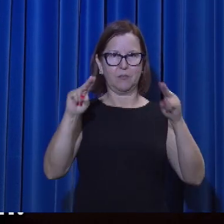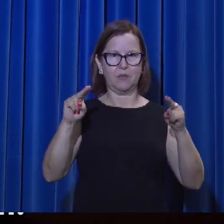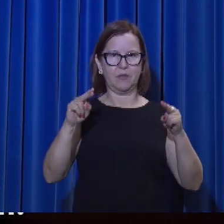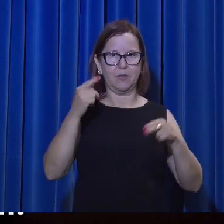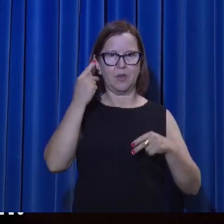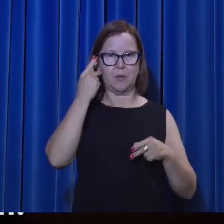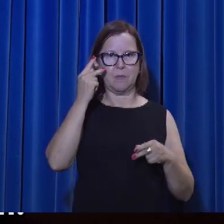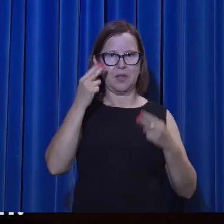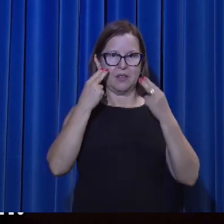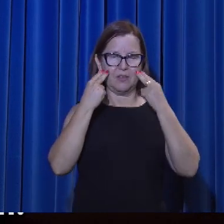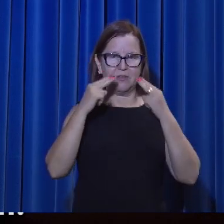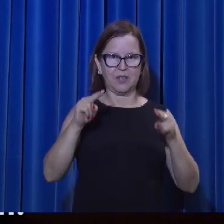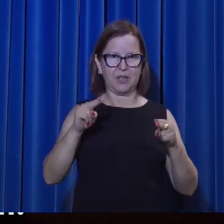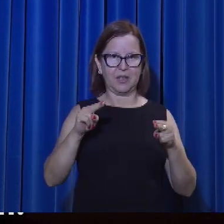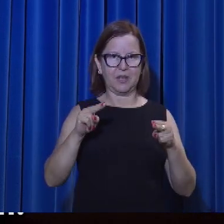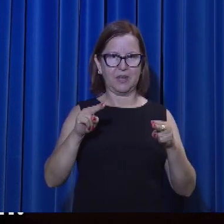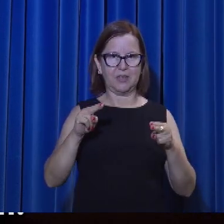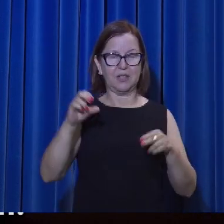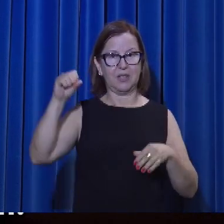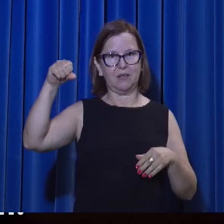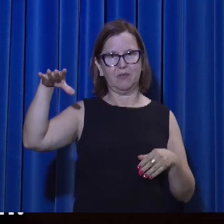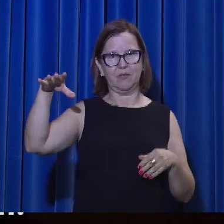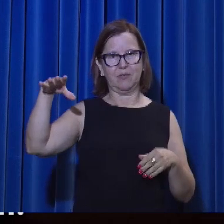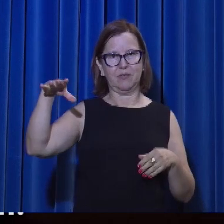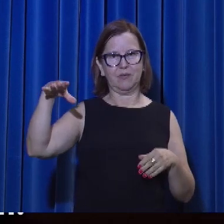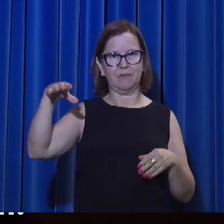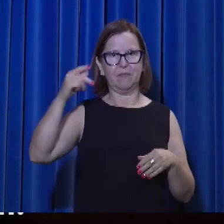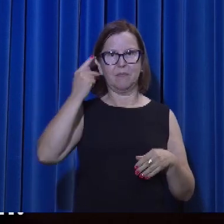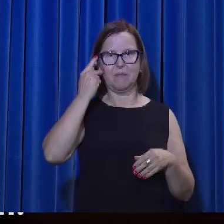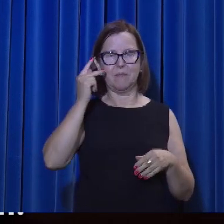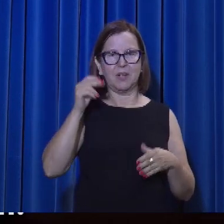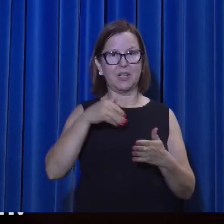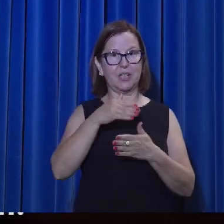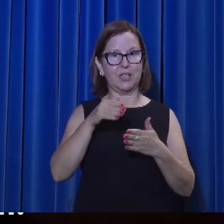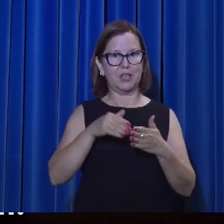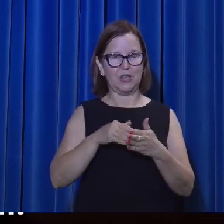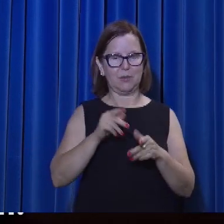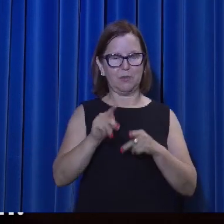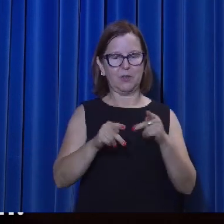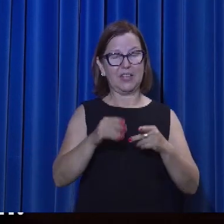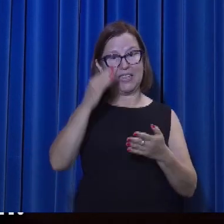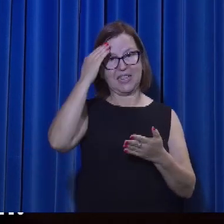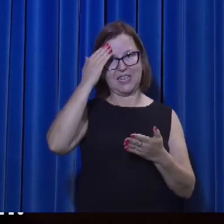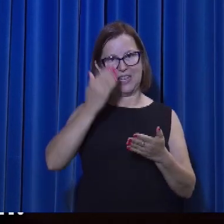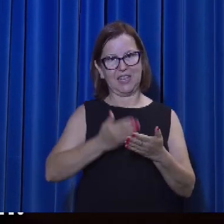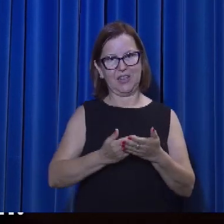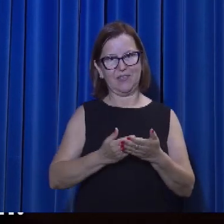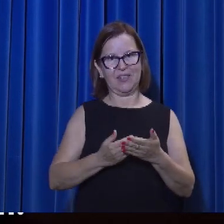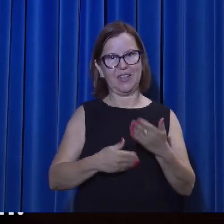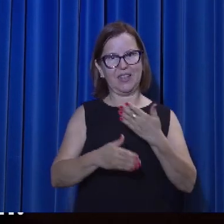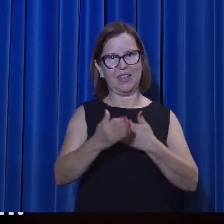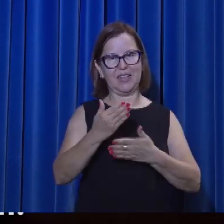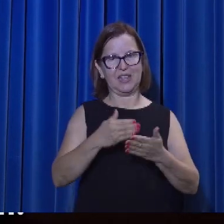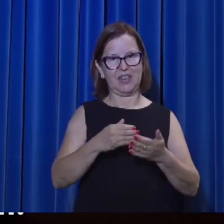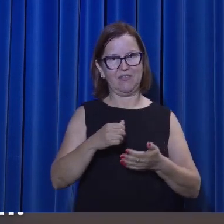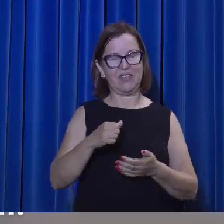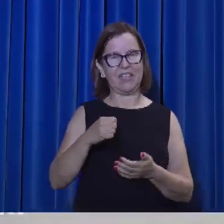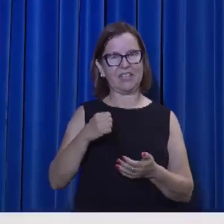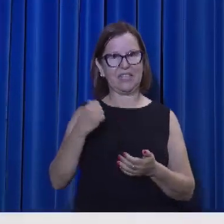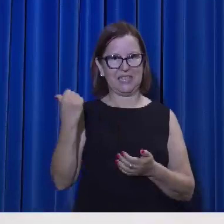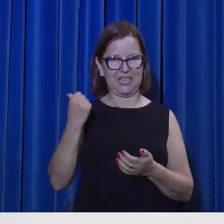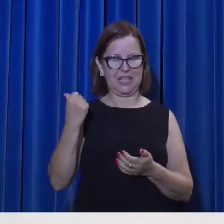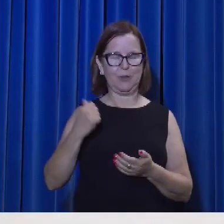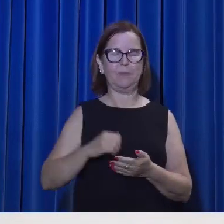que testificasse a respeito da luz, a fim de todos virem a crer por intermédio dele. Irmãos,